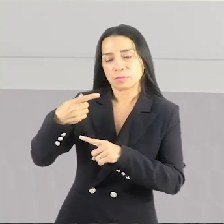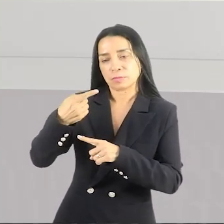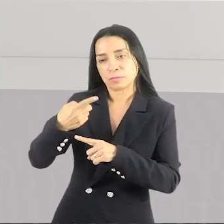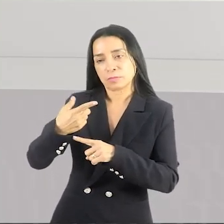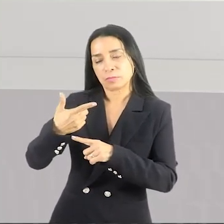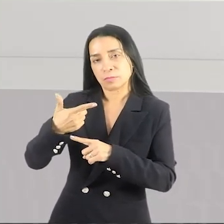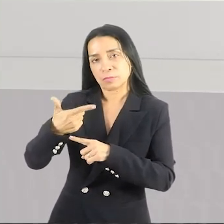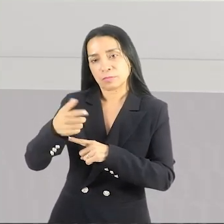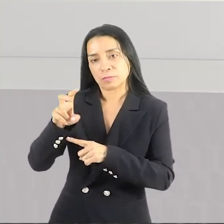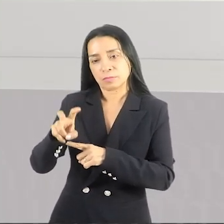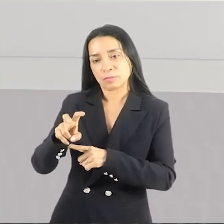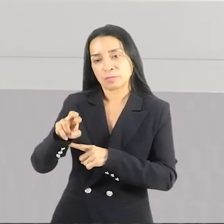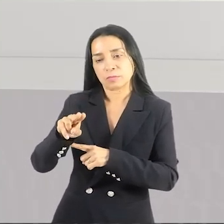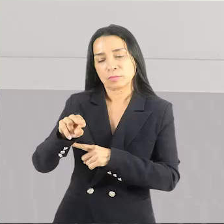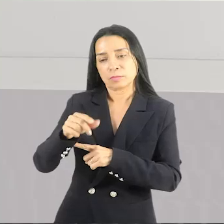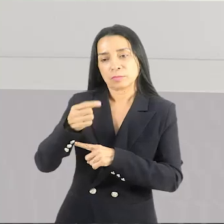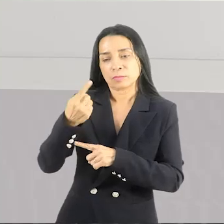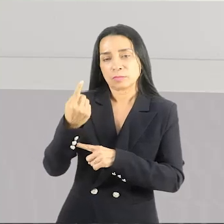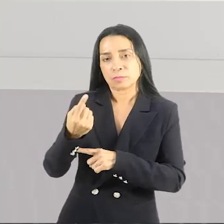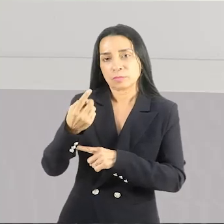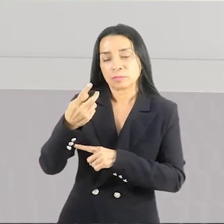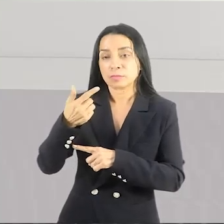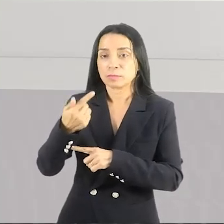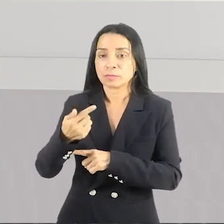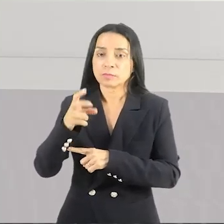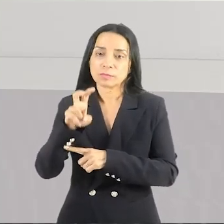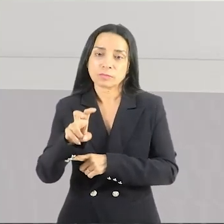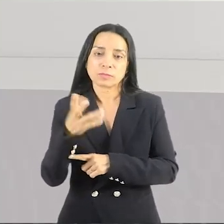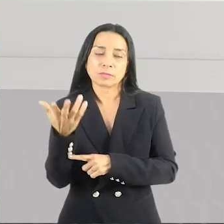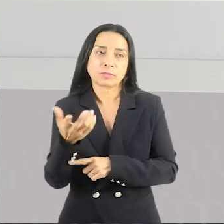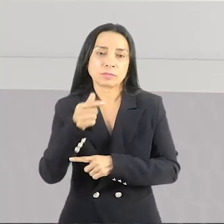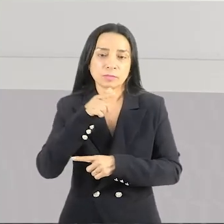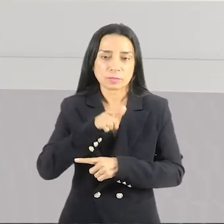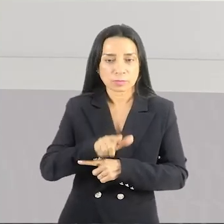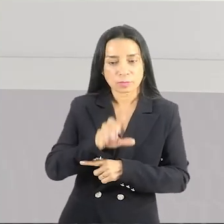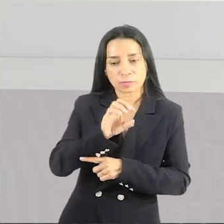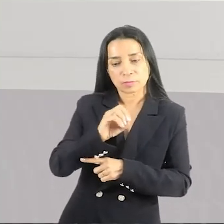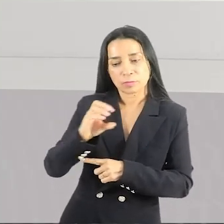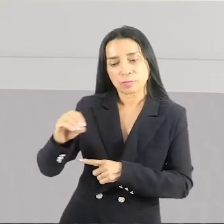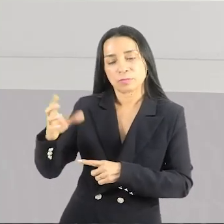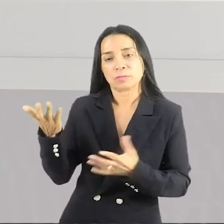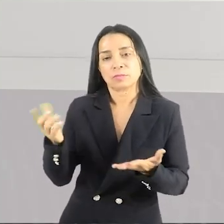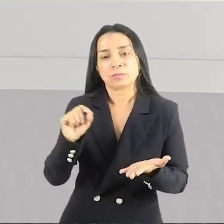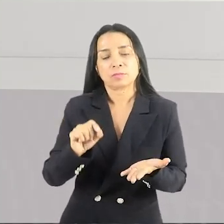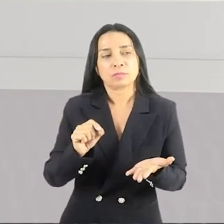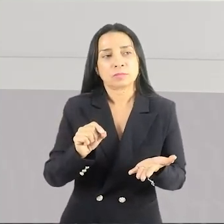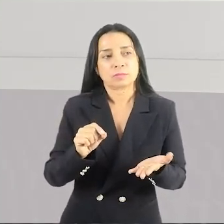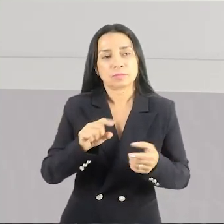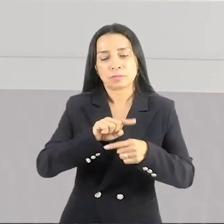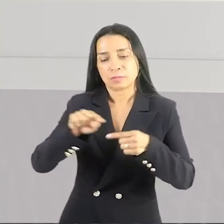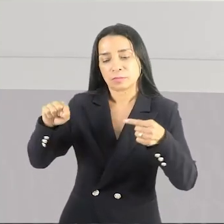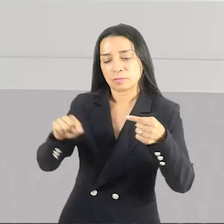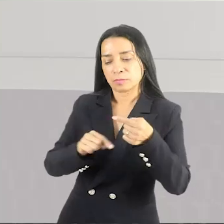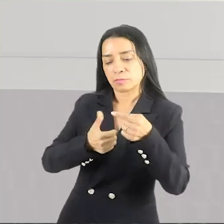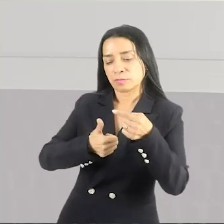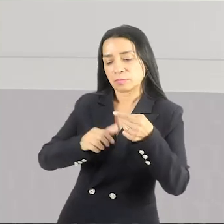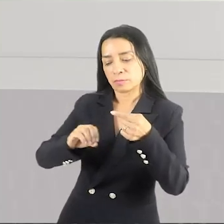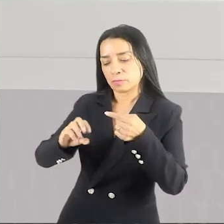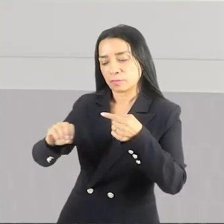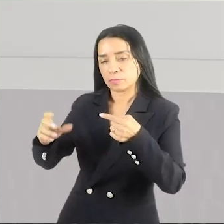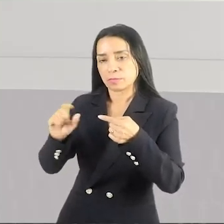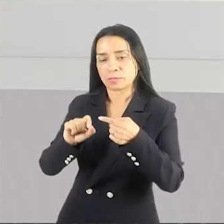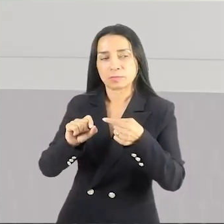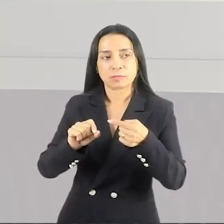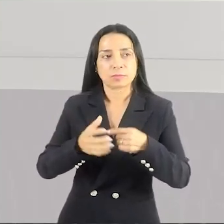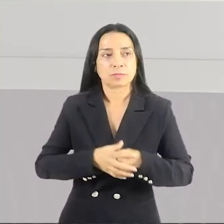175 e repete os 2 zeros. Isso aqui dividido por 100. Tá?